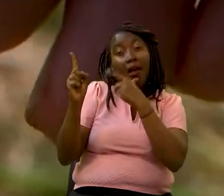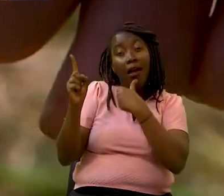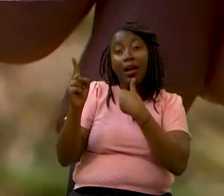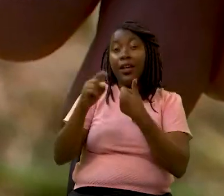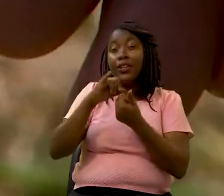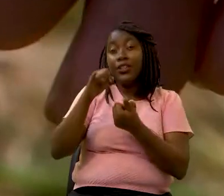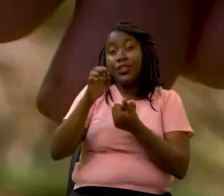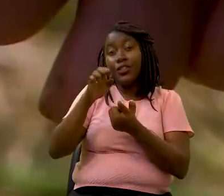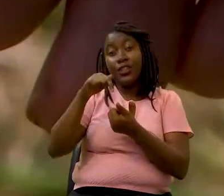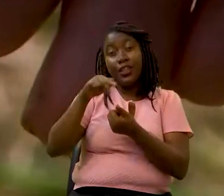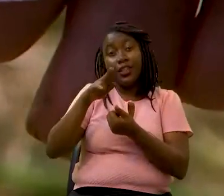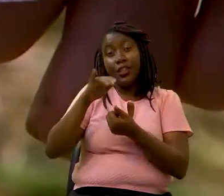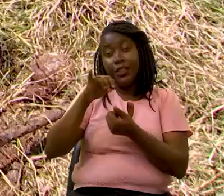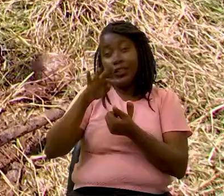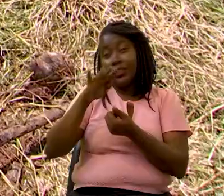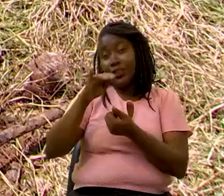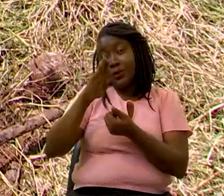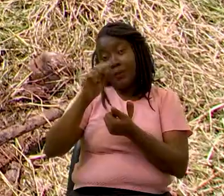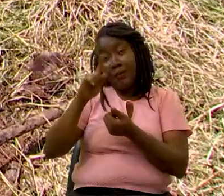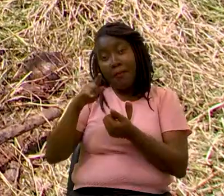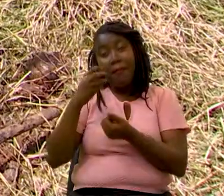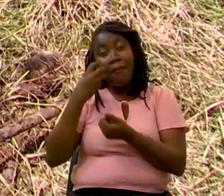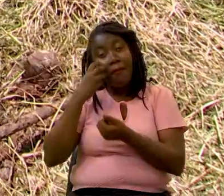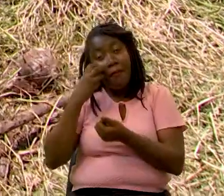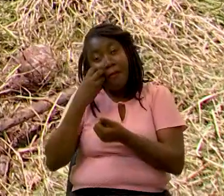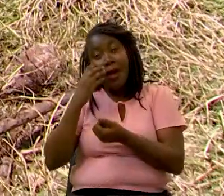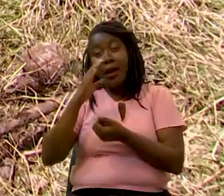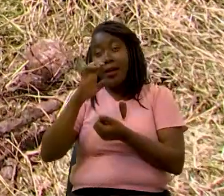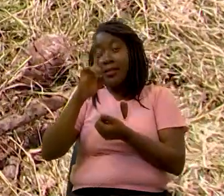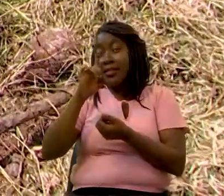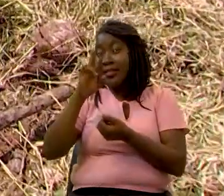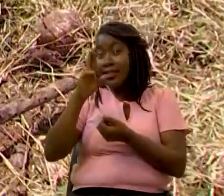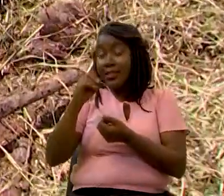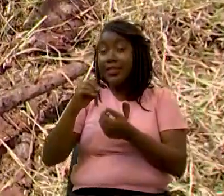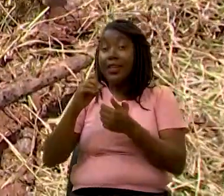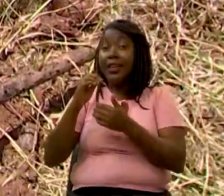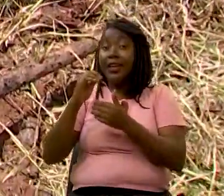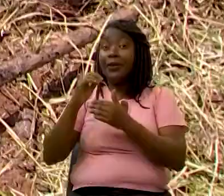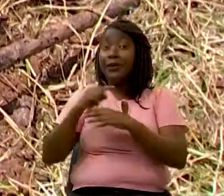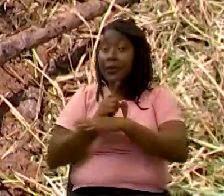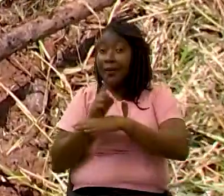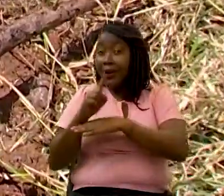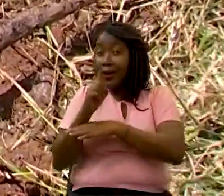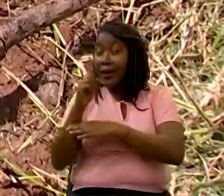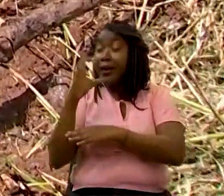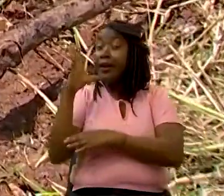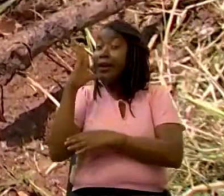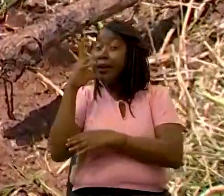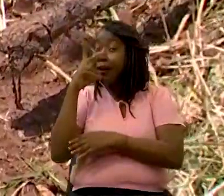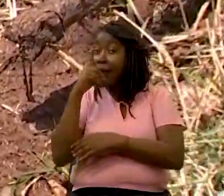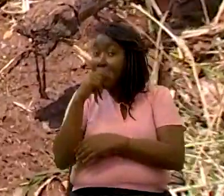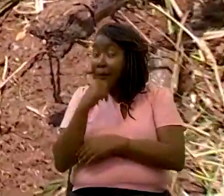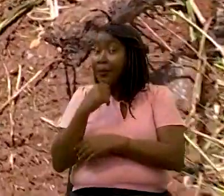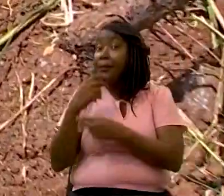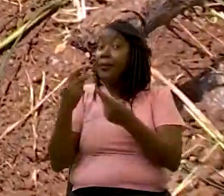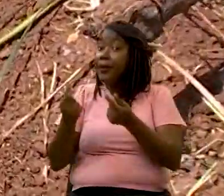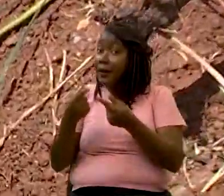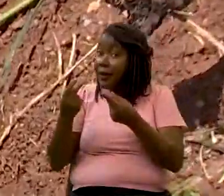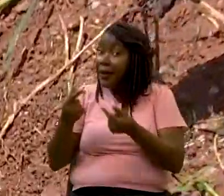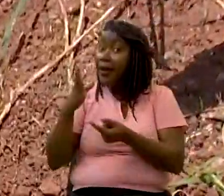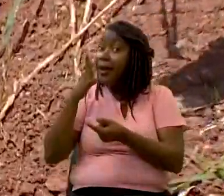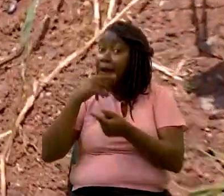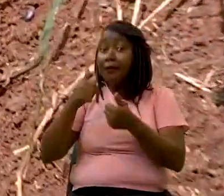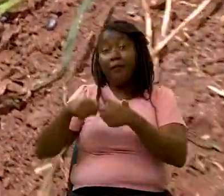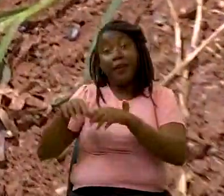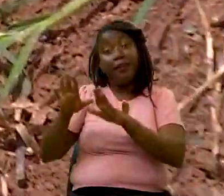né? Que é o caso do jequitibá rosa, do cedro, que aí eles crescem devagar, porém é o que vai ficar mais tempo aqui